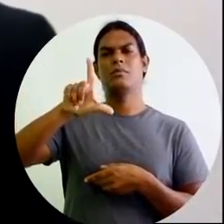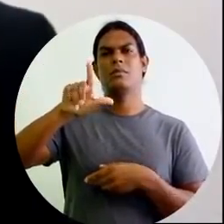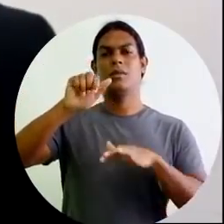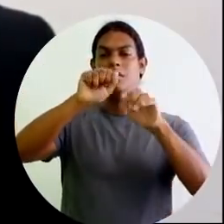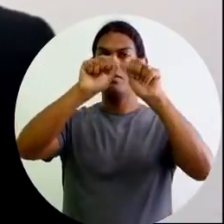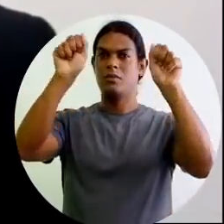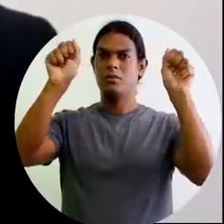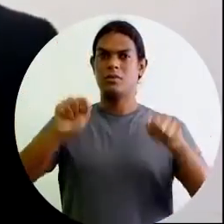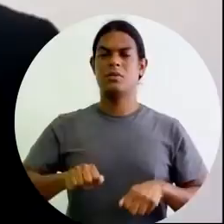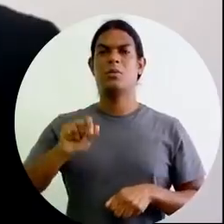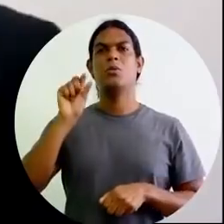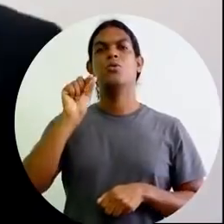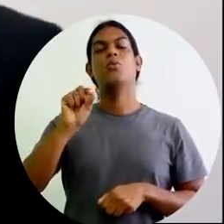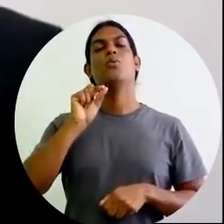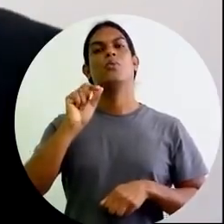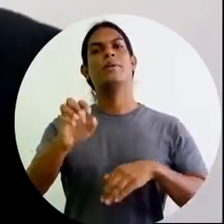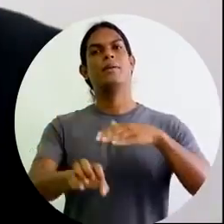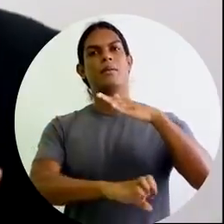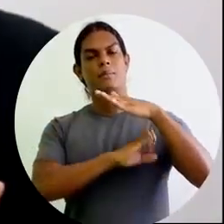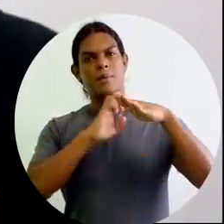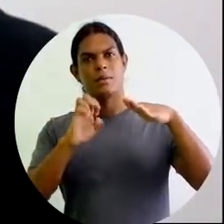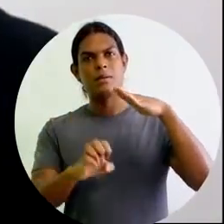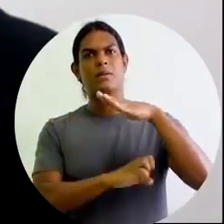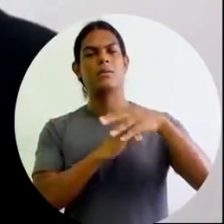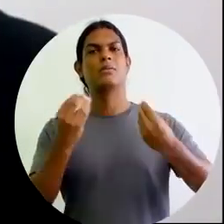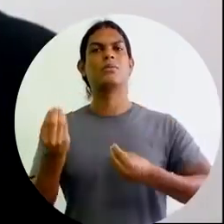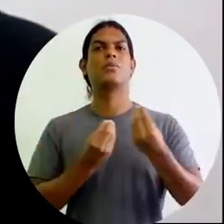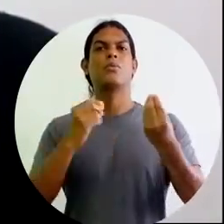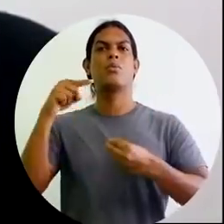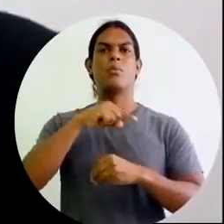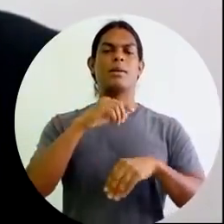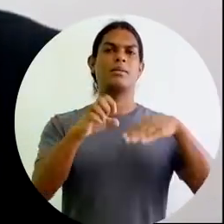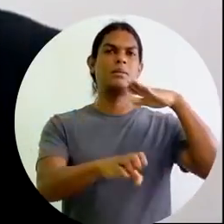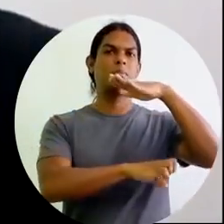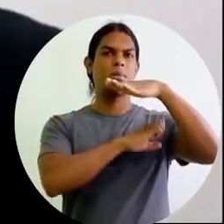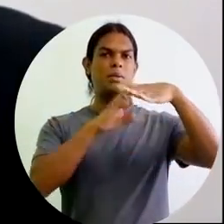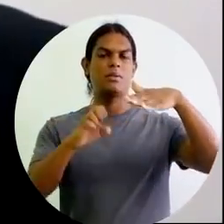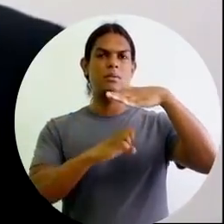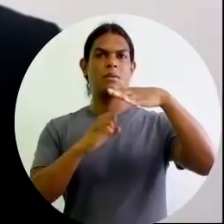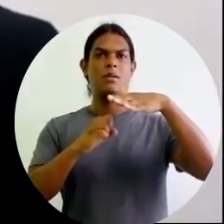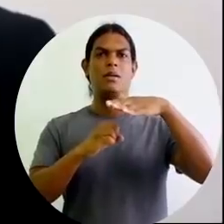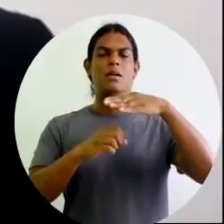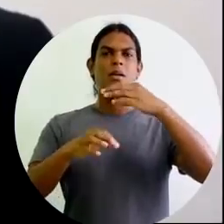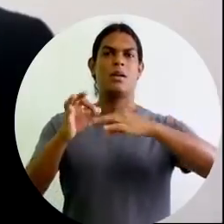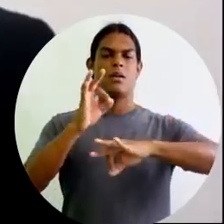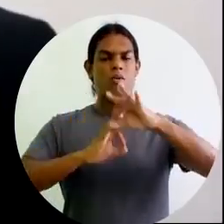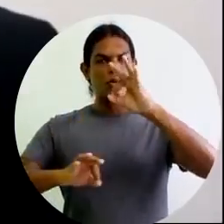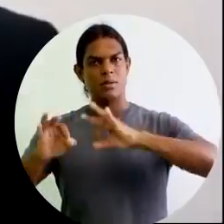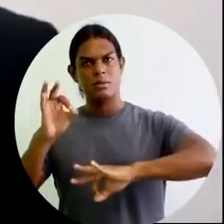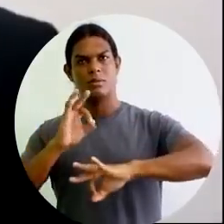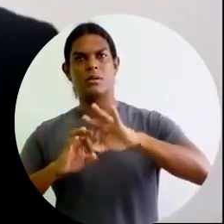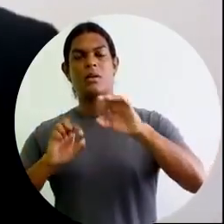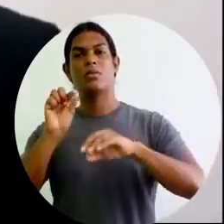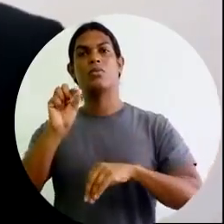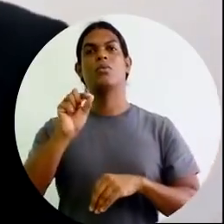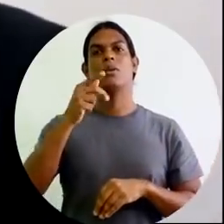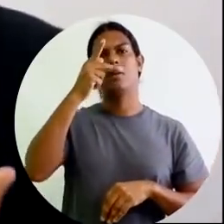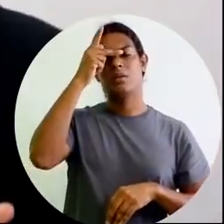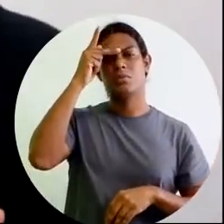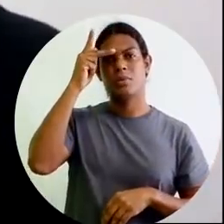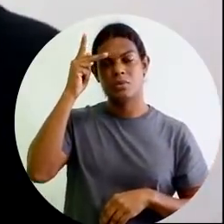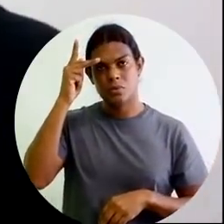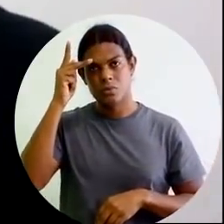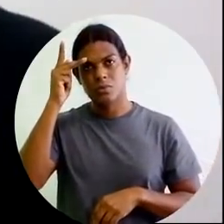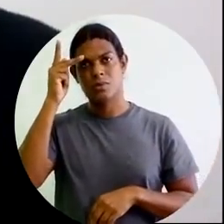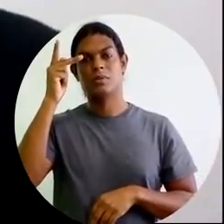organização. O que seria uma organização? Como as organizações elas são formadas? O que as pessoas esperam da organização? O